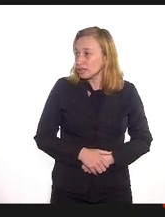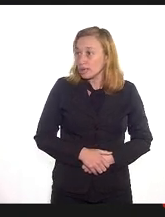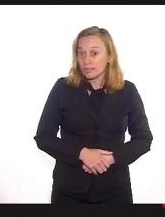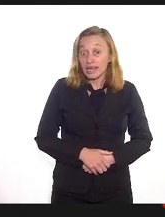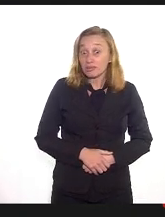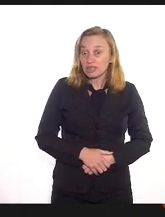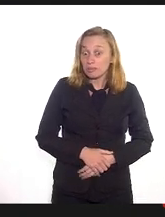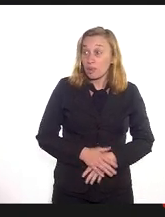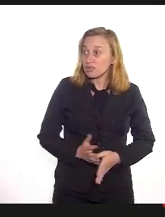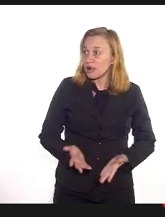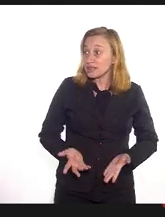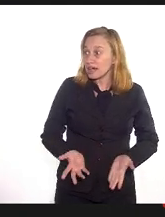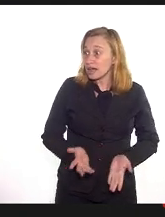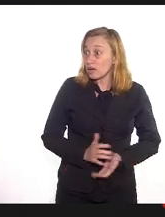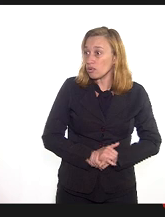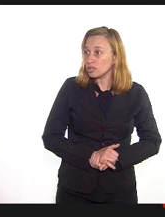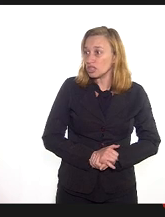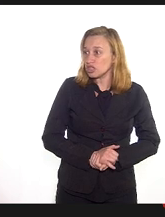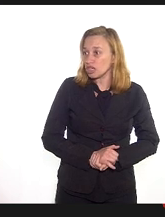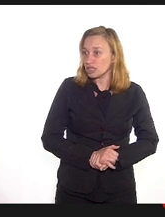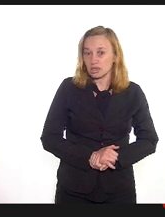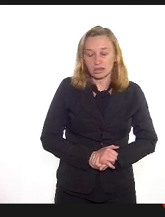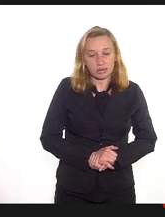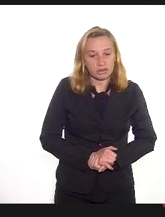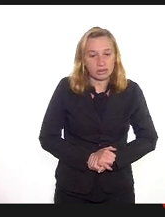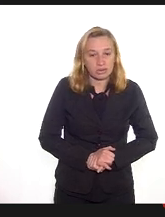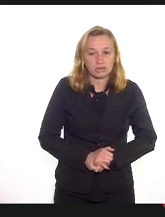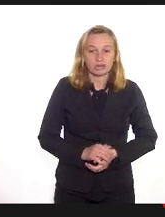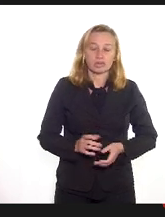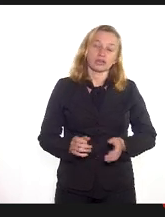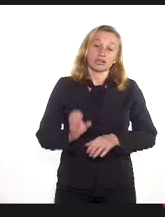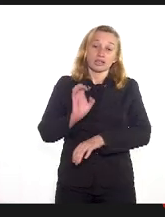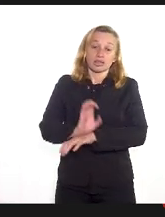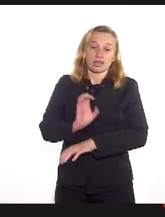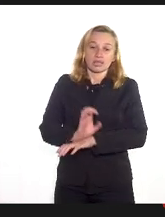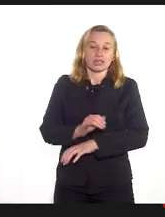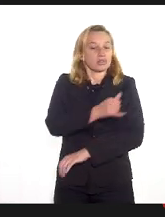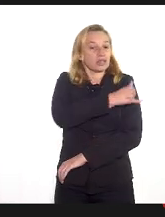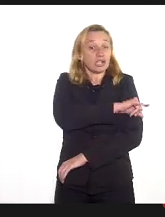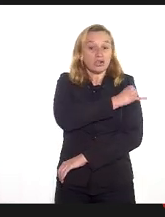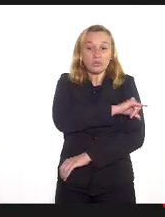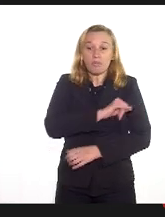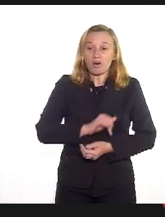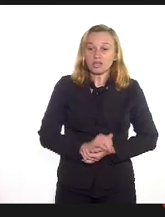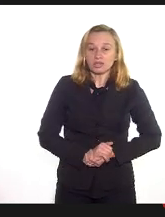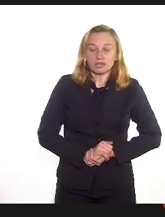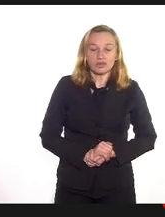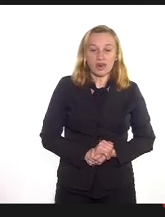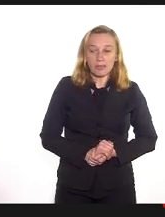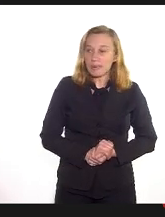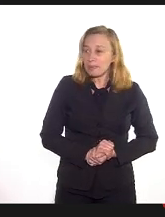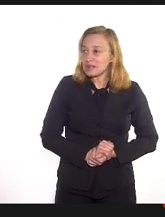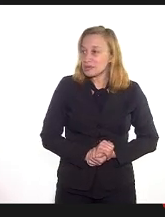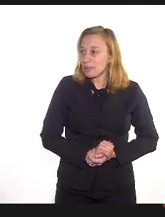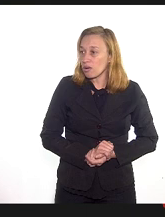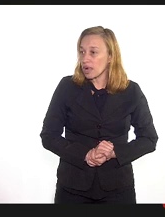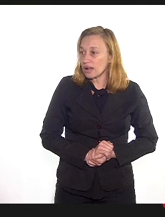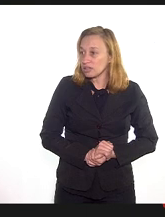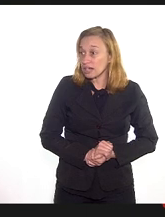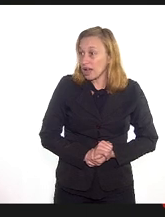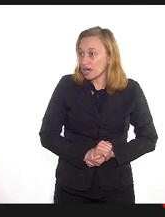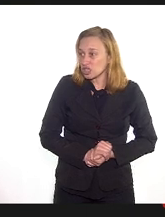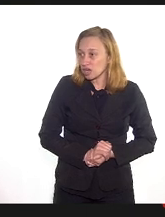um outro grande nicho de negócios para o Estado do Rio de Janeiro e se tornar um cluster dentro do cluster, que essa é a